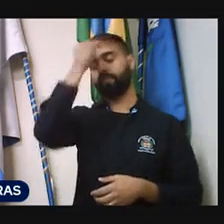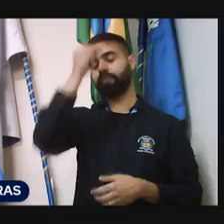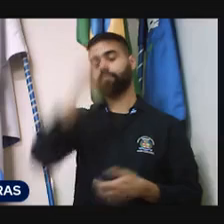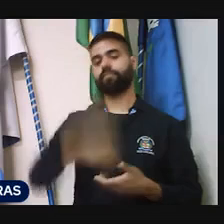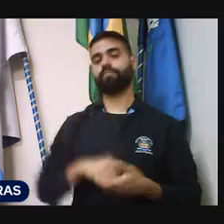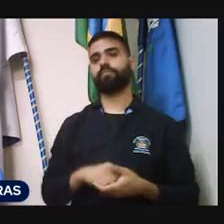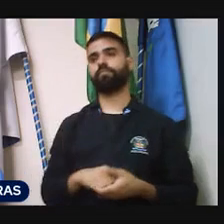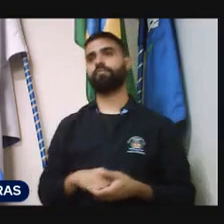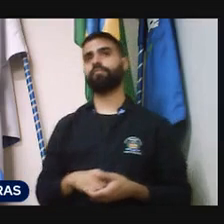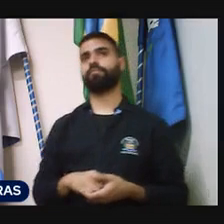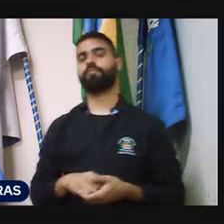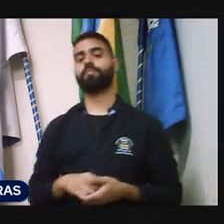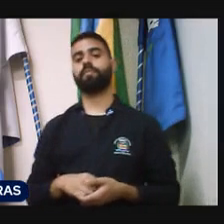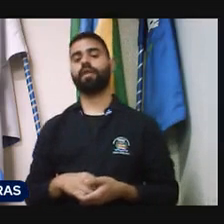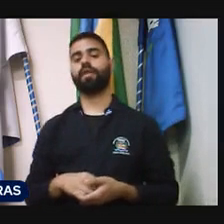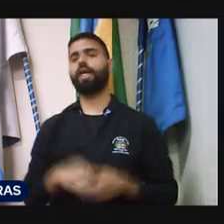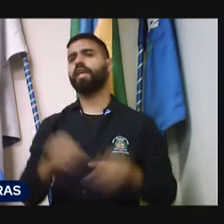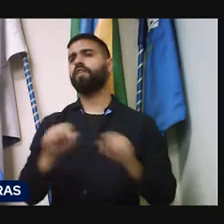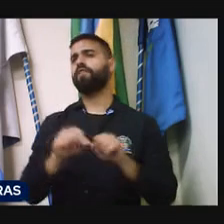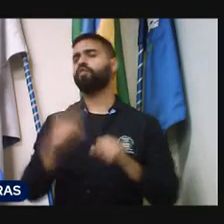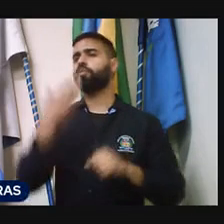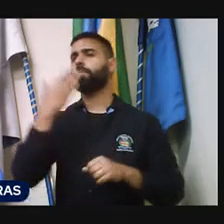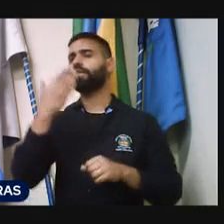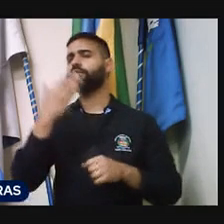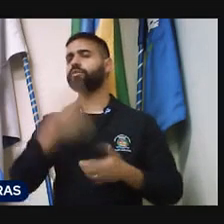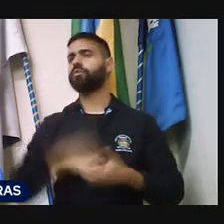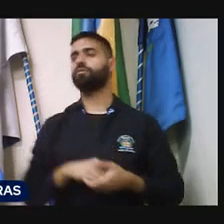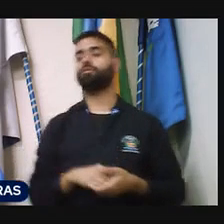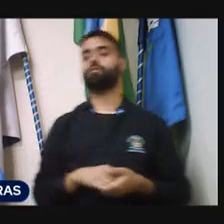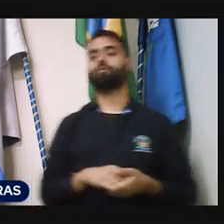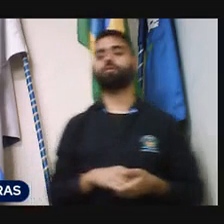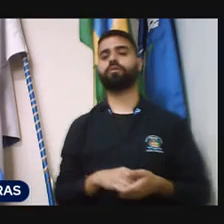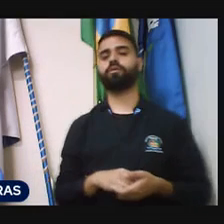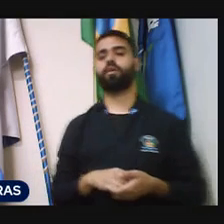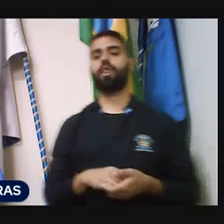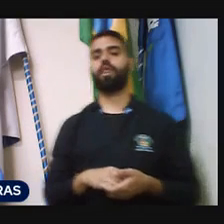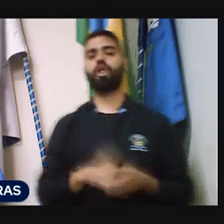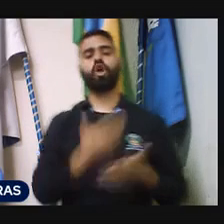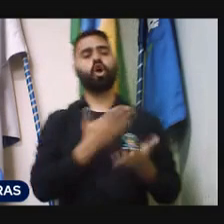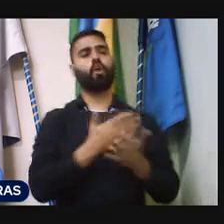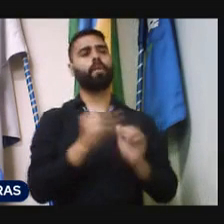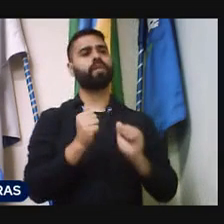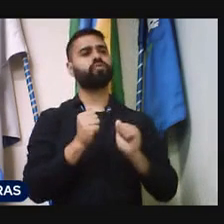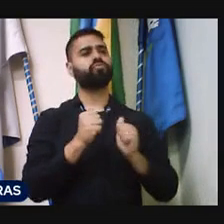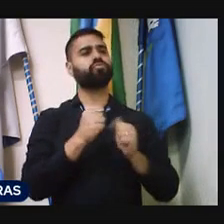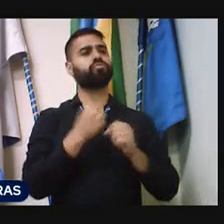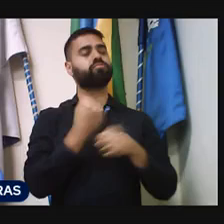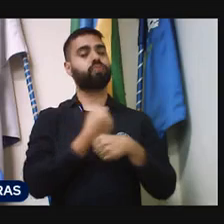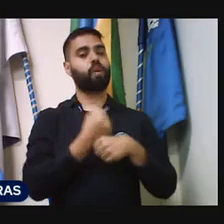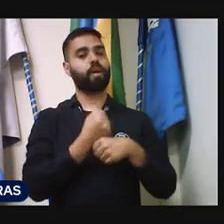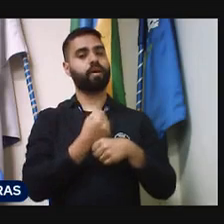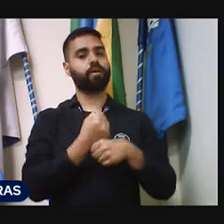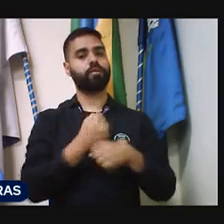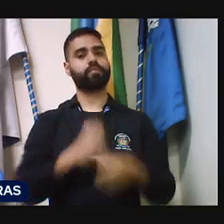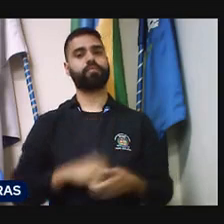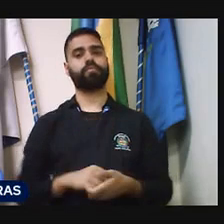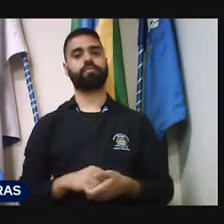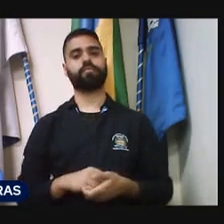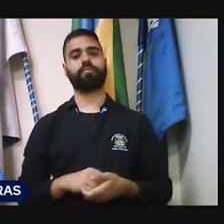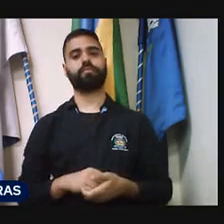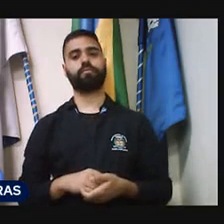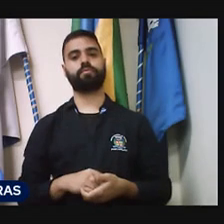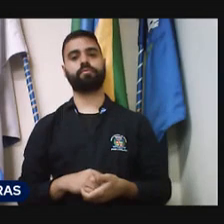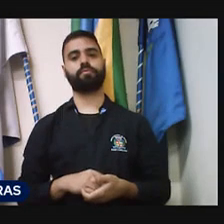e nós fizemos aí um pedido a ele bem no início do ano a gente está com um problema sério